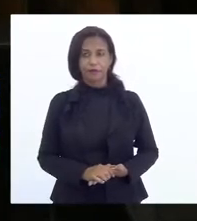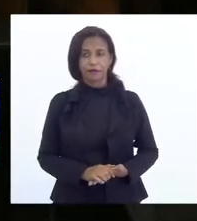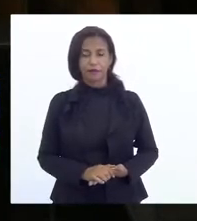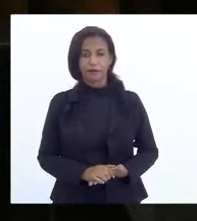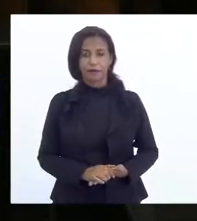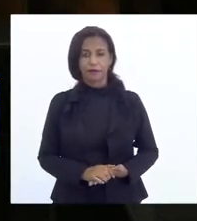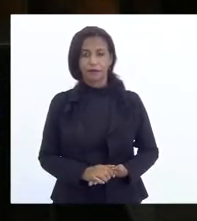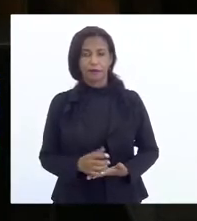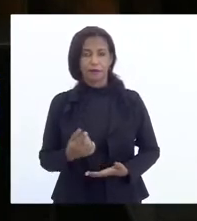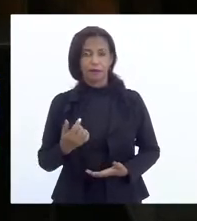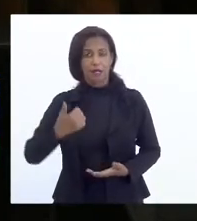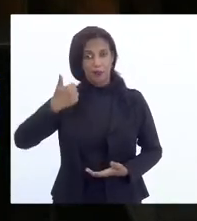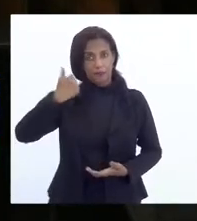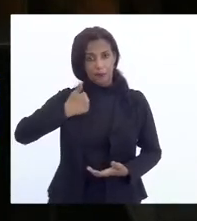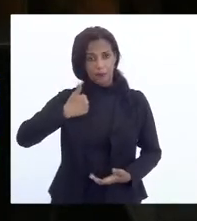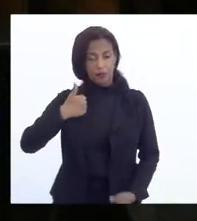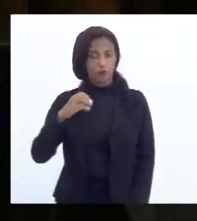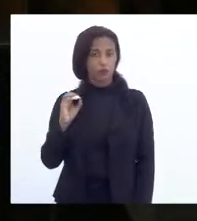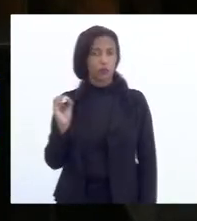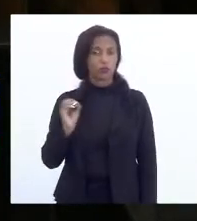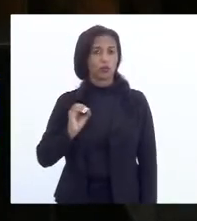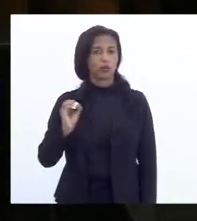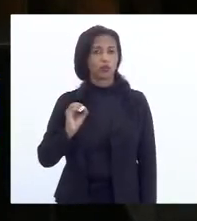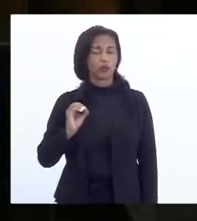em 1/10,